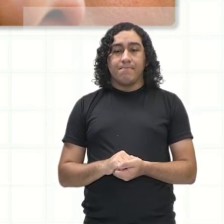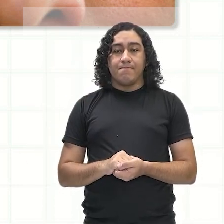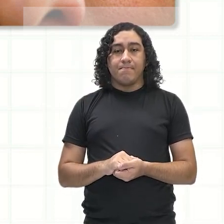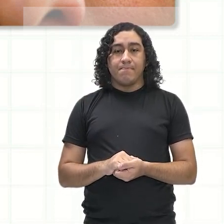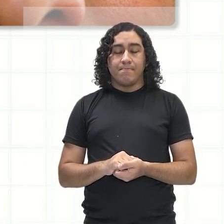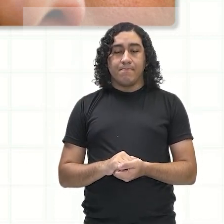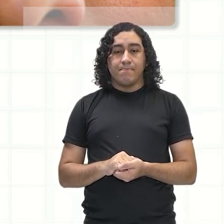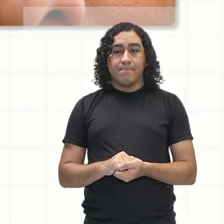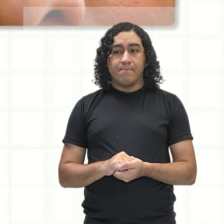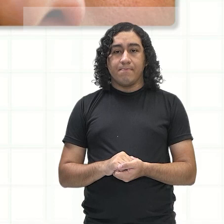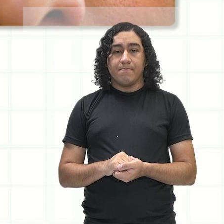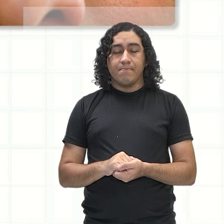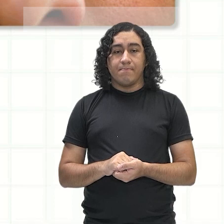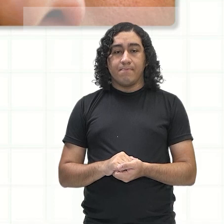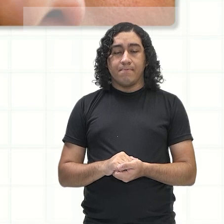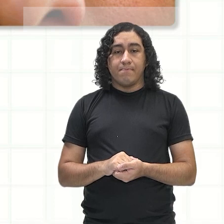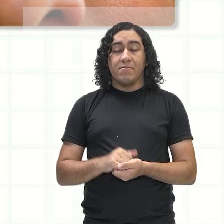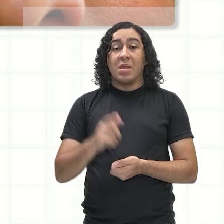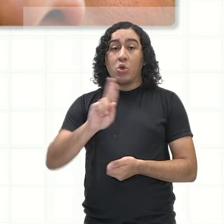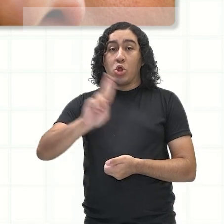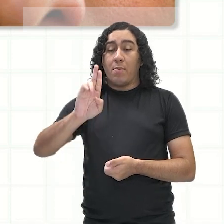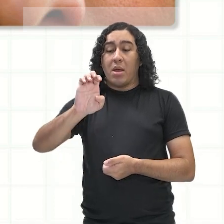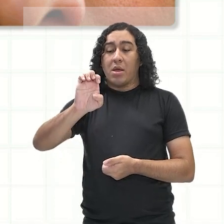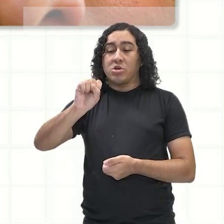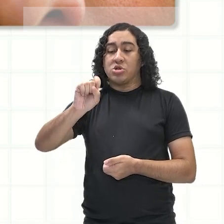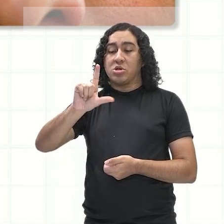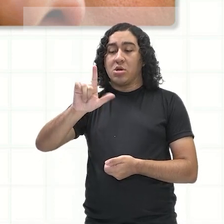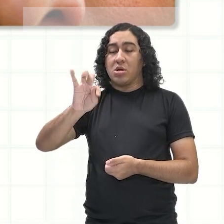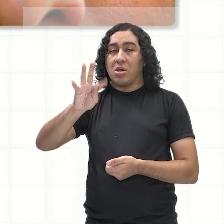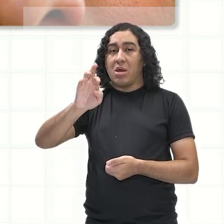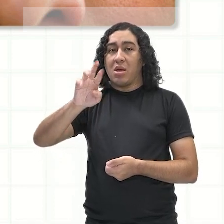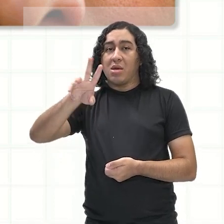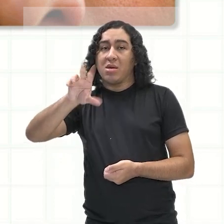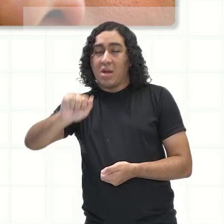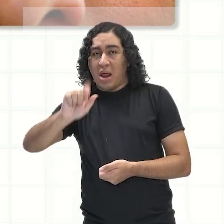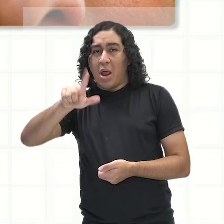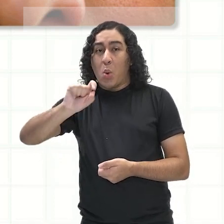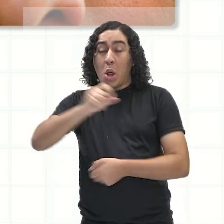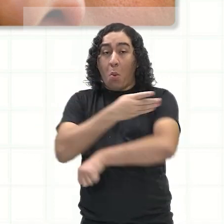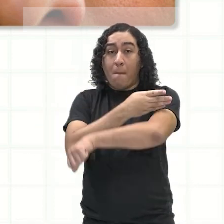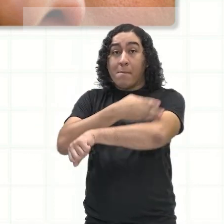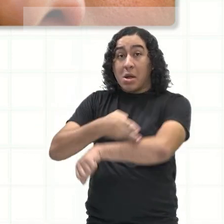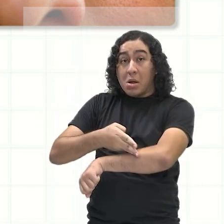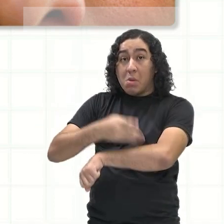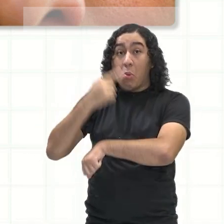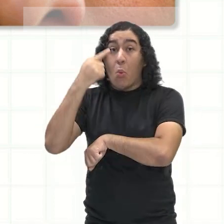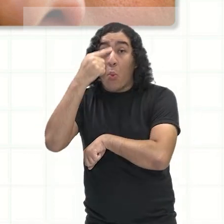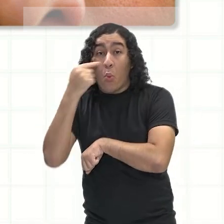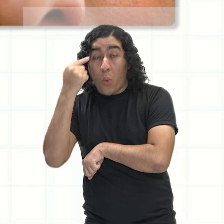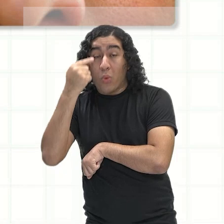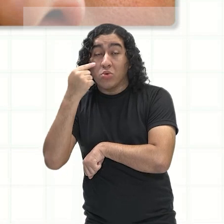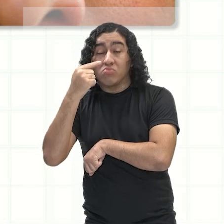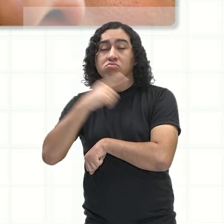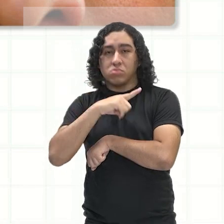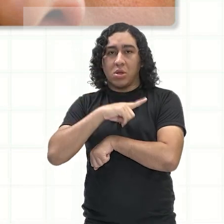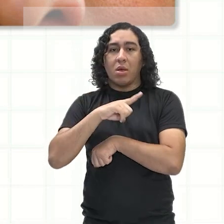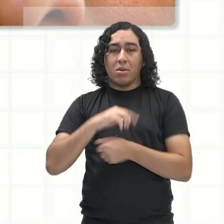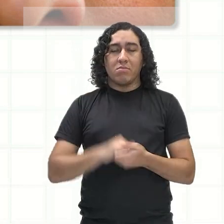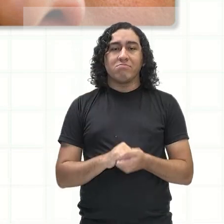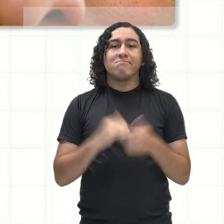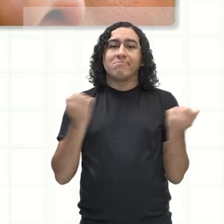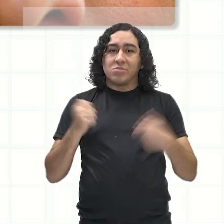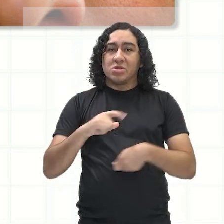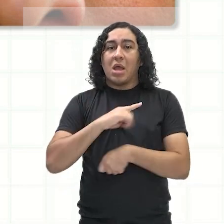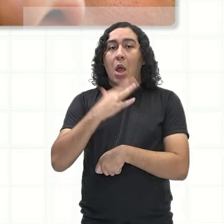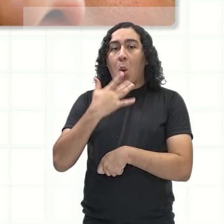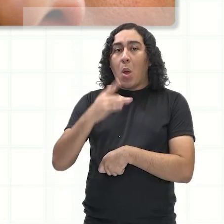do olho, né? A chamada esclera, que é o que a gente chama popularmente aí do branco do olho. Como você visualiza aí na imagem, ela pode ficar com uma